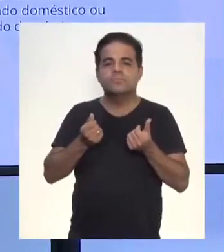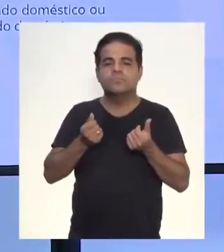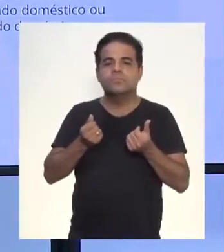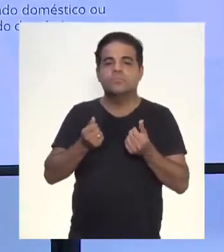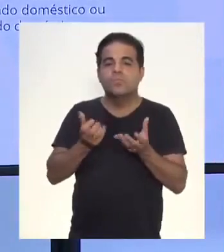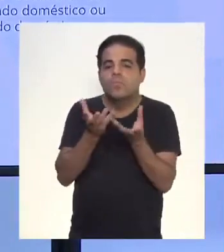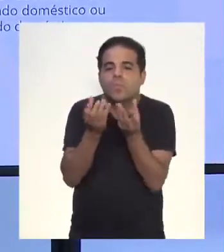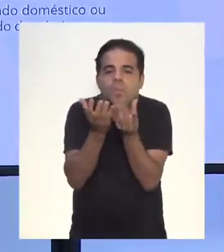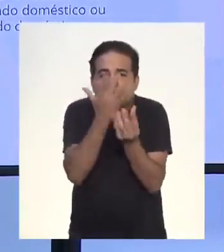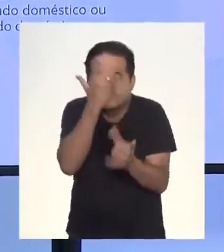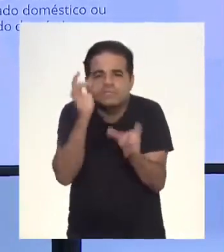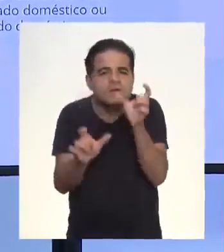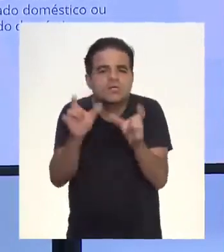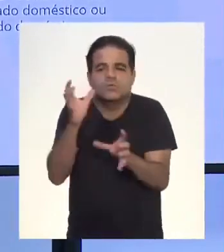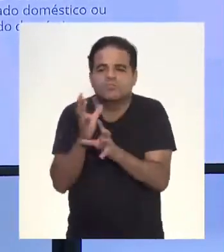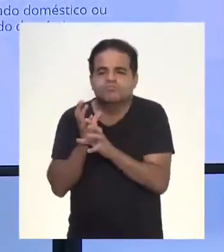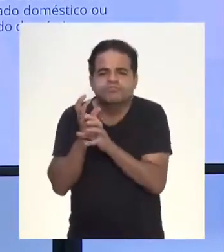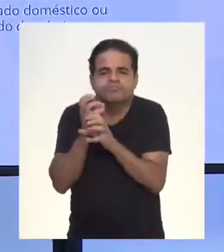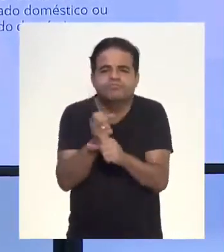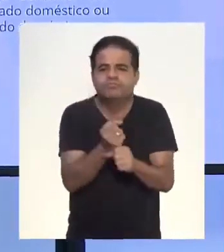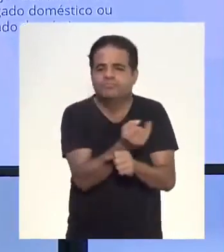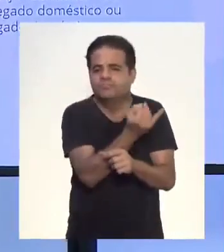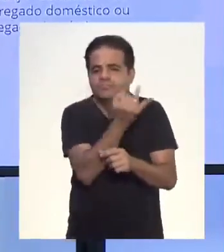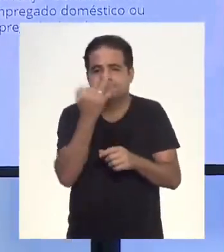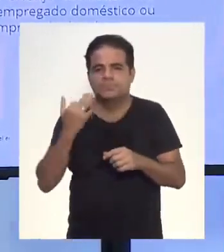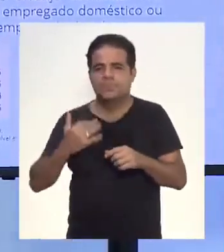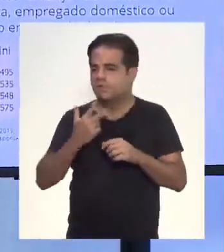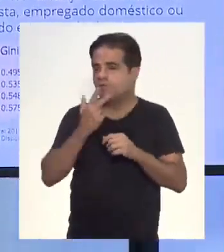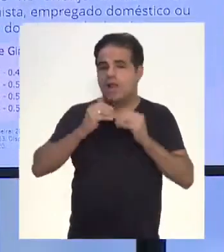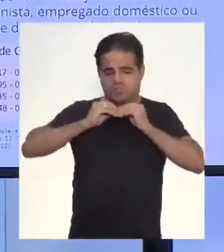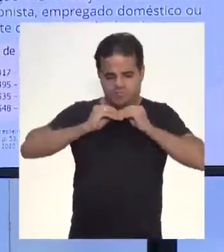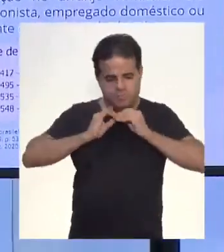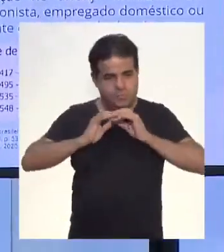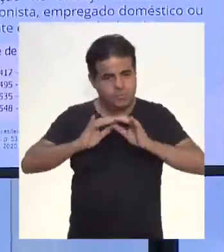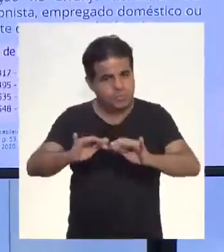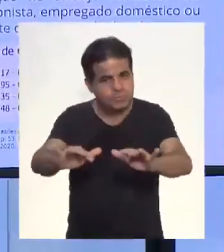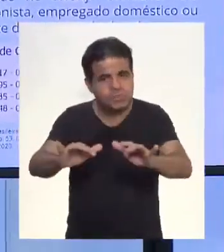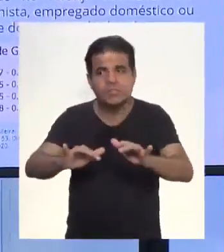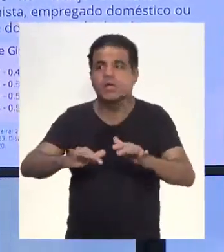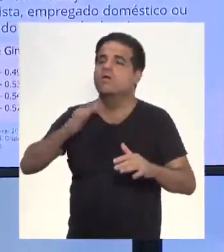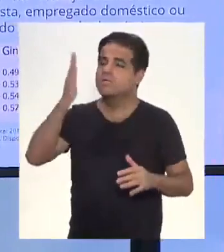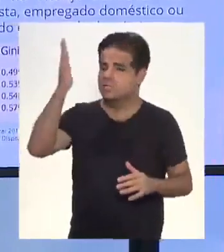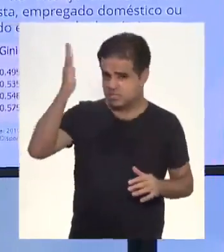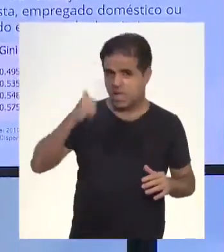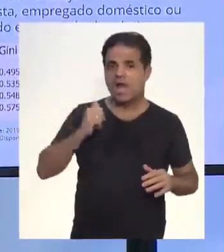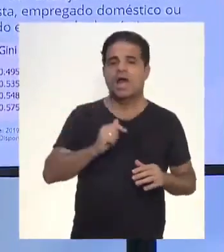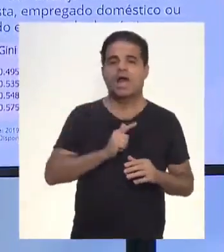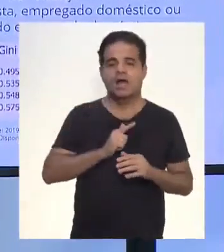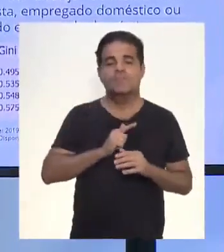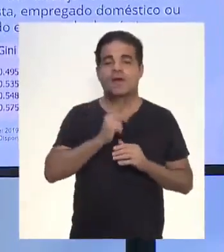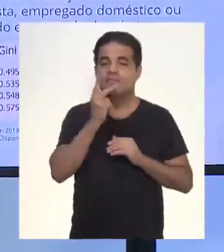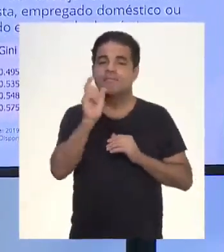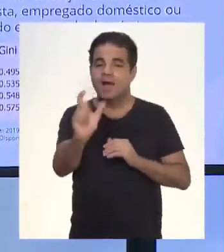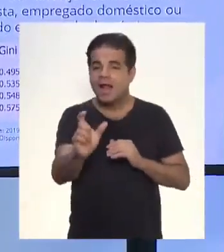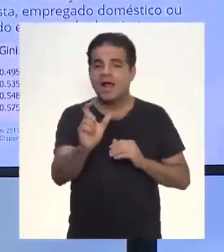muito populosas, né? Então, a gente sabe, por exemplo, a distribuição é um pouco... Eu acho que a palavra não seria fácil, mas assim, a gente tem